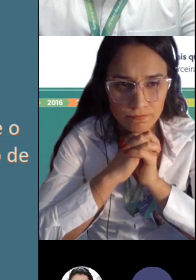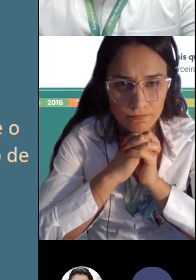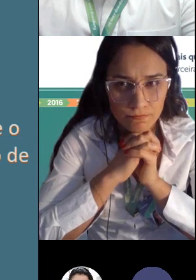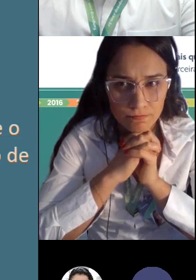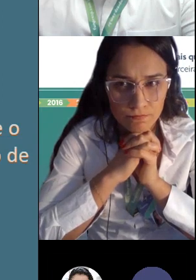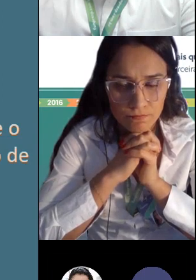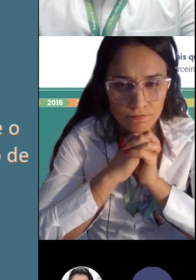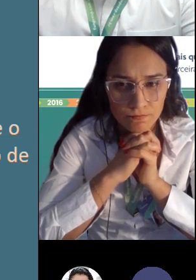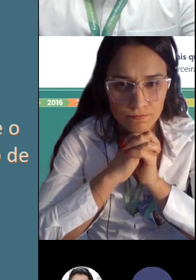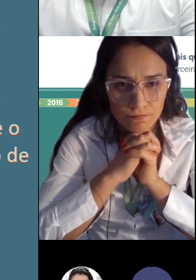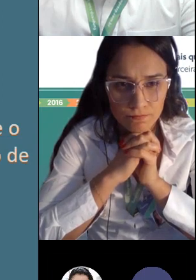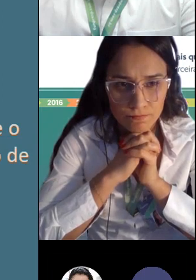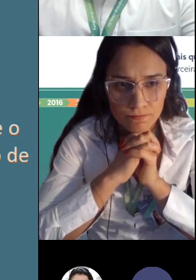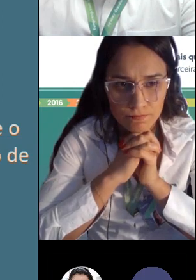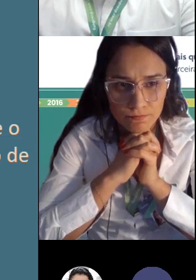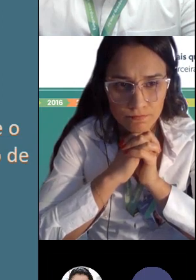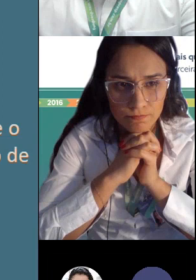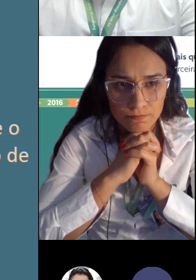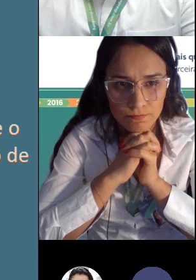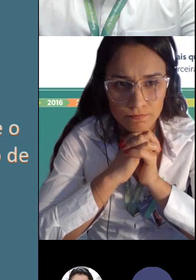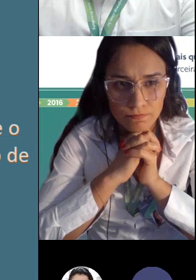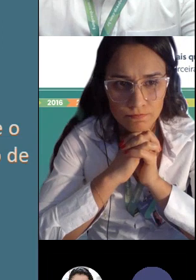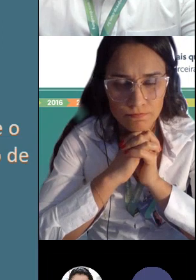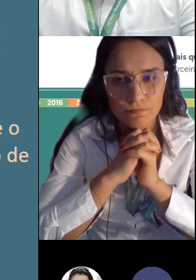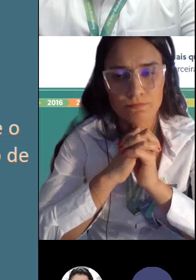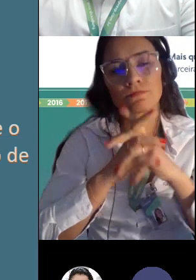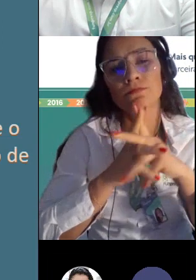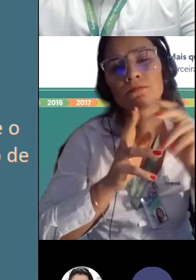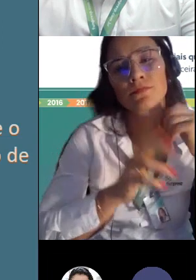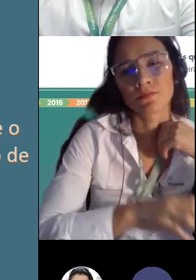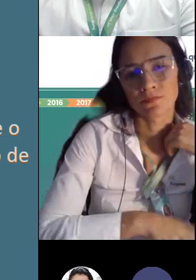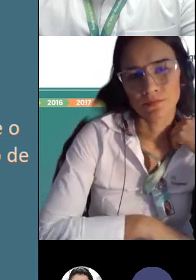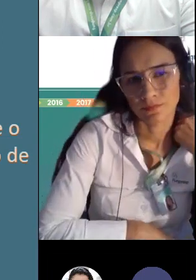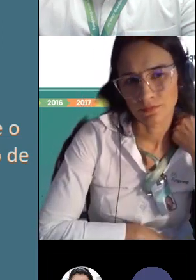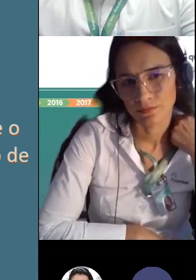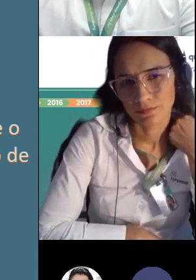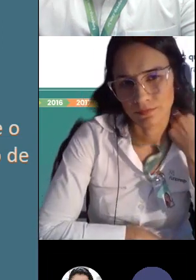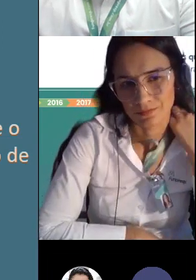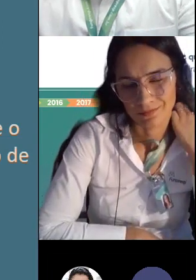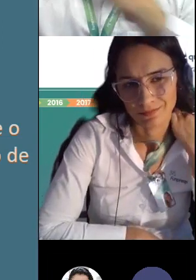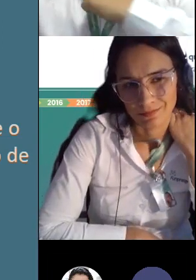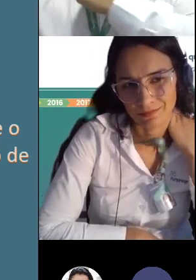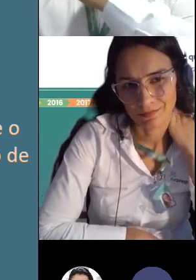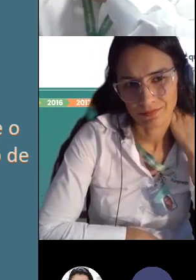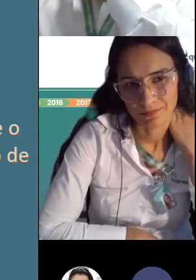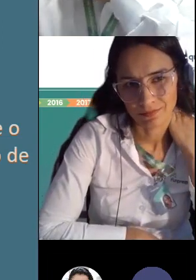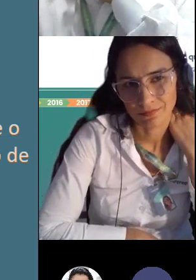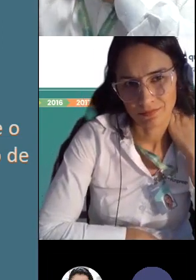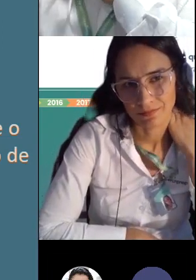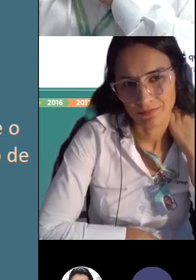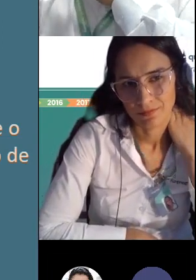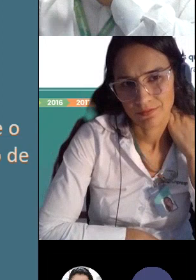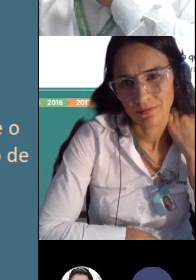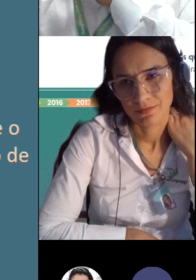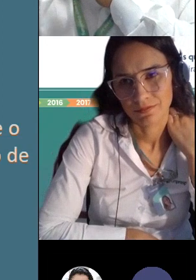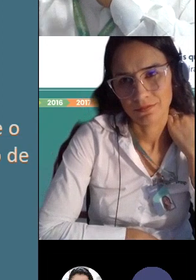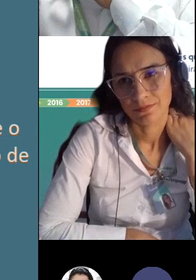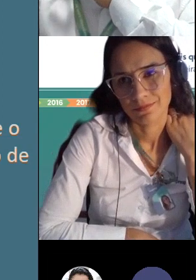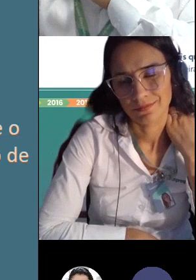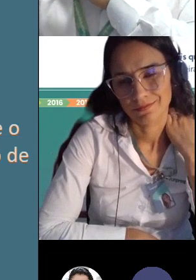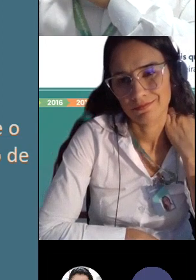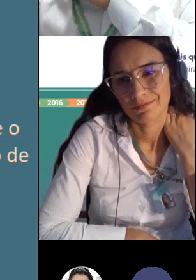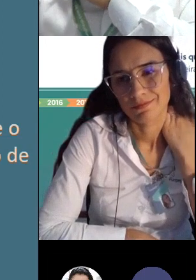faleceu, tá? Só que o cônjuge dela, também professor, graças a Deus, ele não faleceu, ele sobreviveu